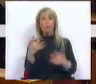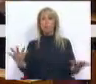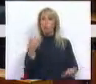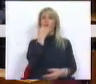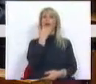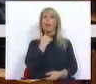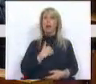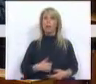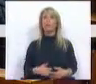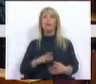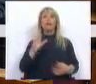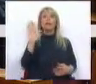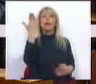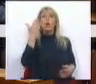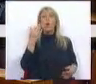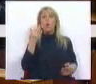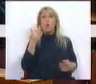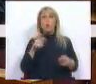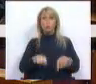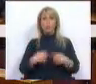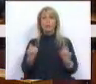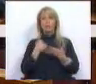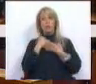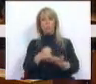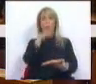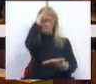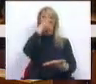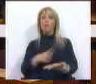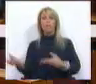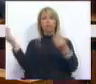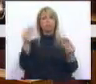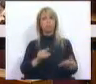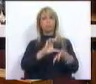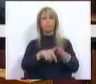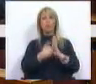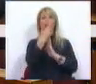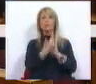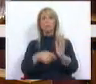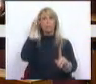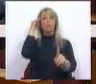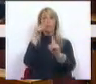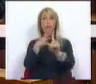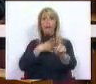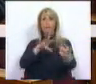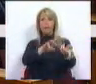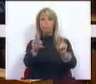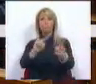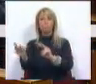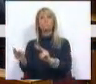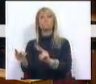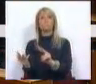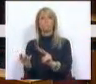nomeadamente, os partidos que suportam este Governo, apresentam um projeto de resolução que vai no sentido de corrigir uma